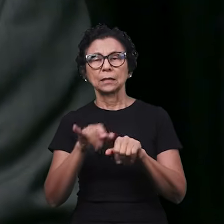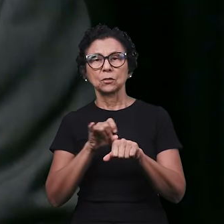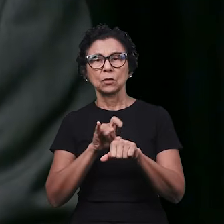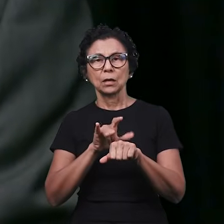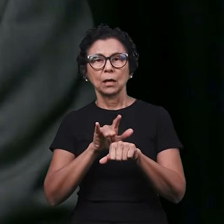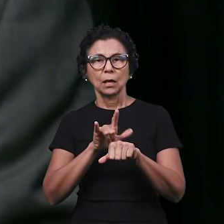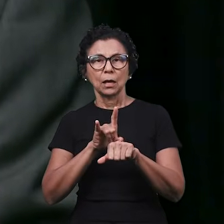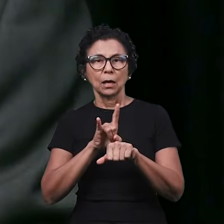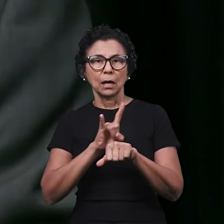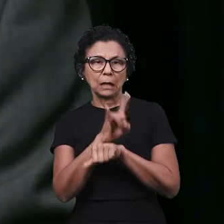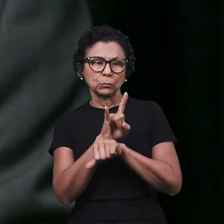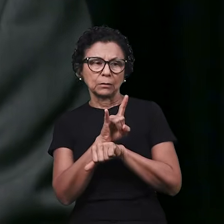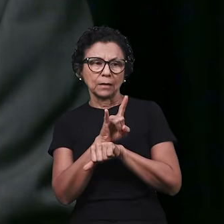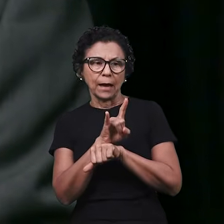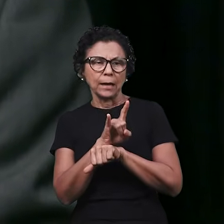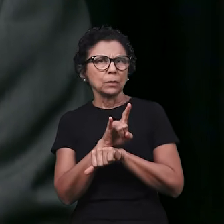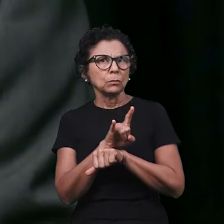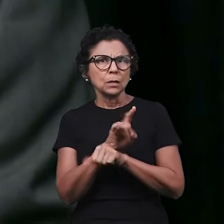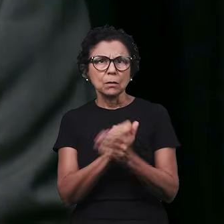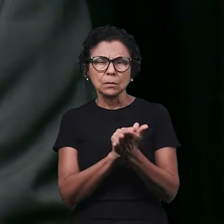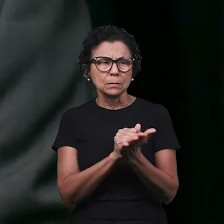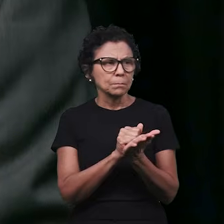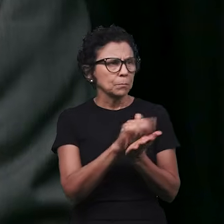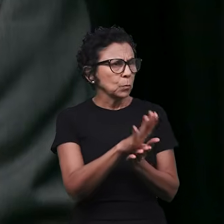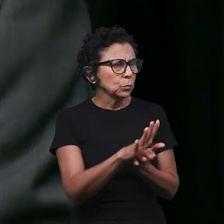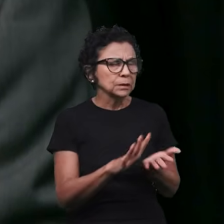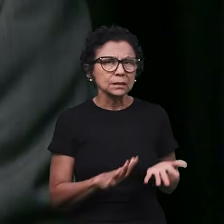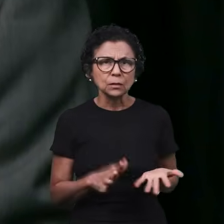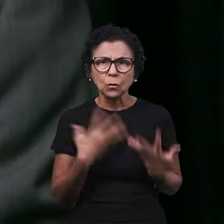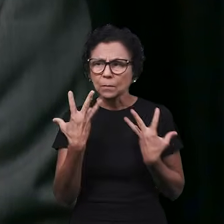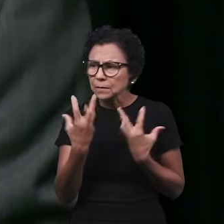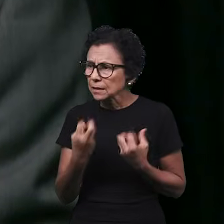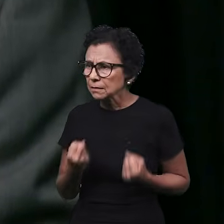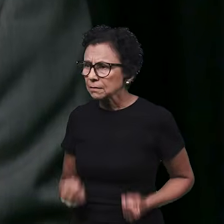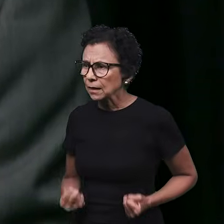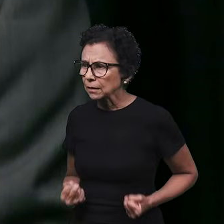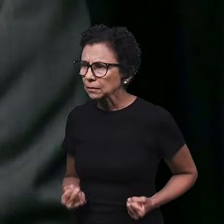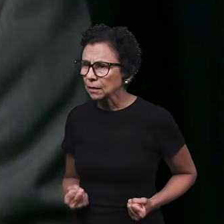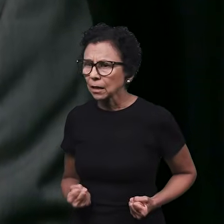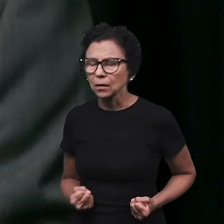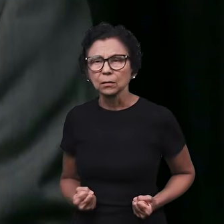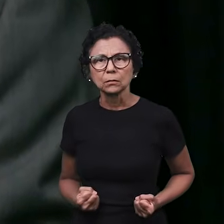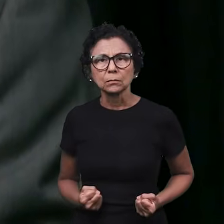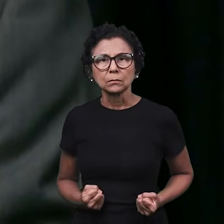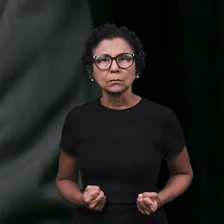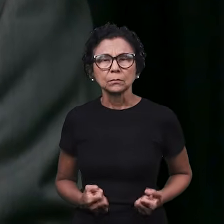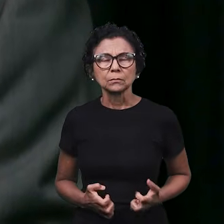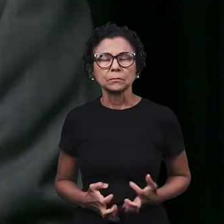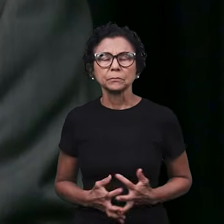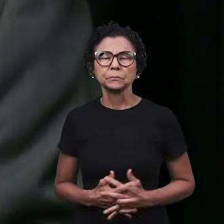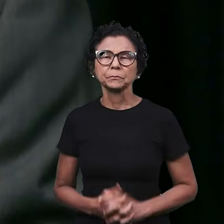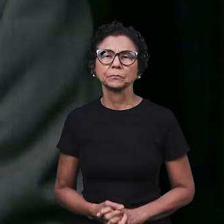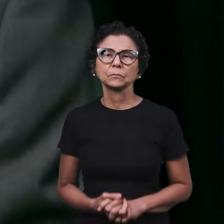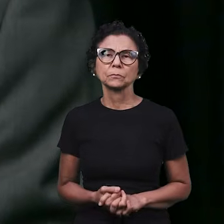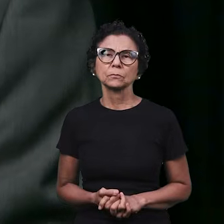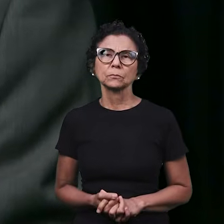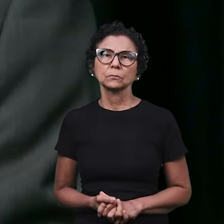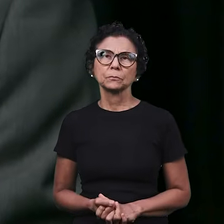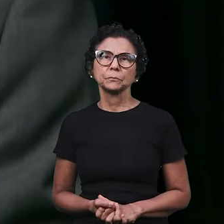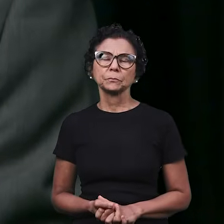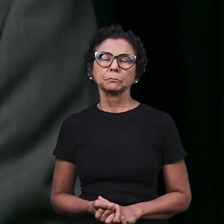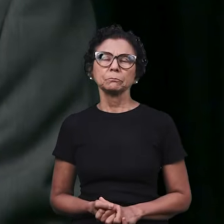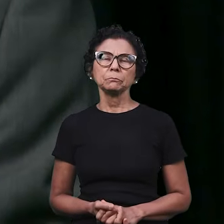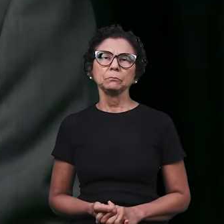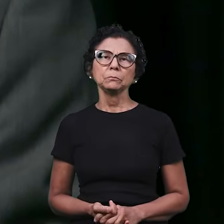ele repreende a igreja: como é que vocês estão admitindo isso no meio de vocês? Então, a verdade é